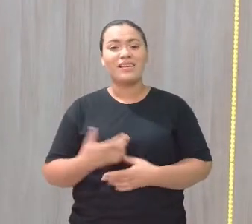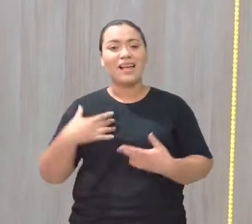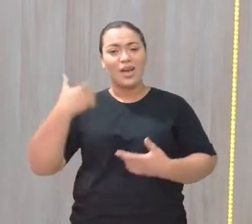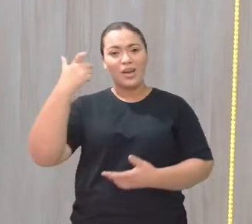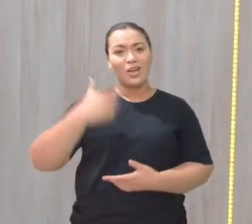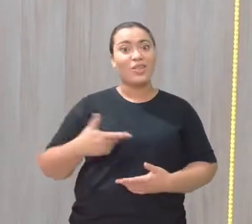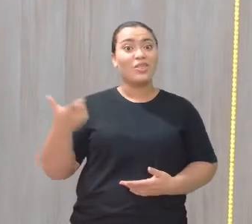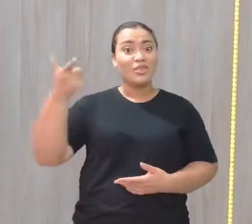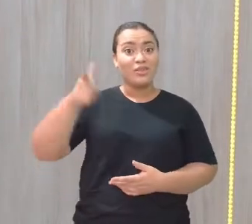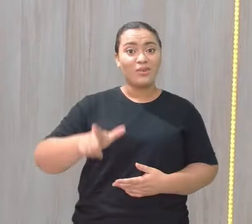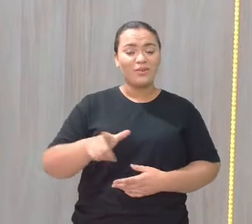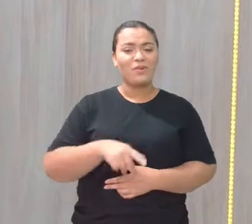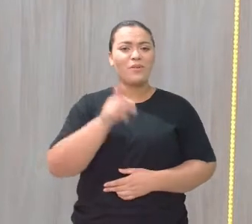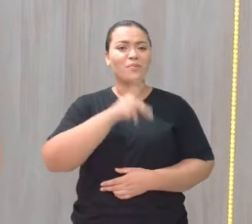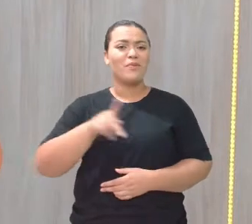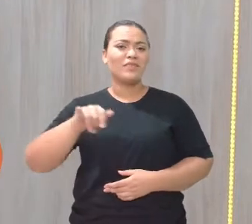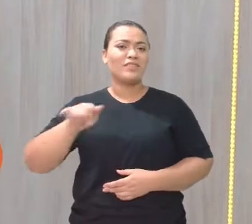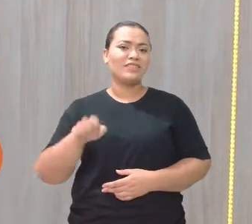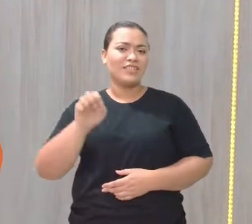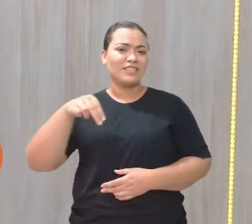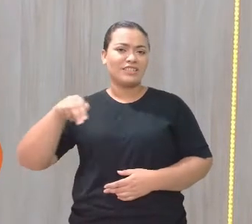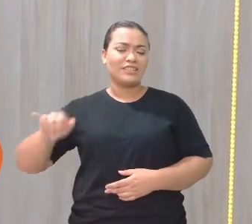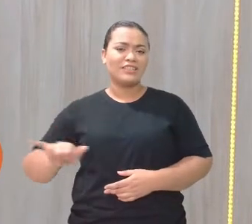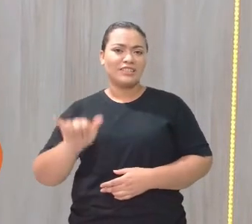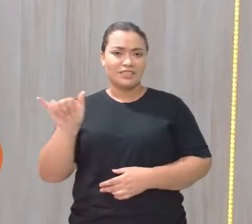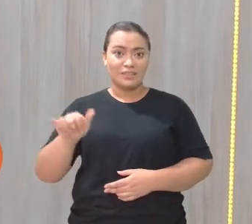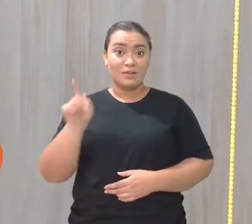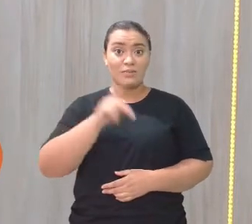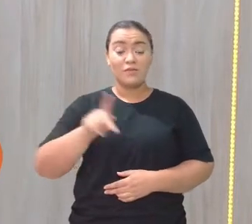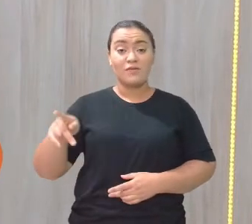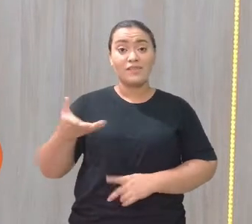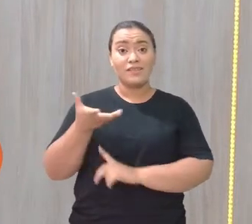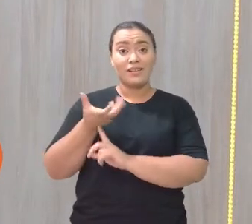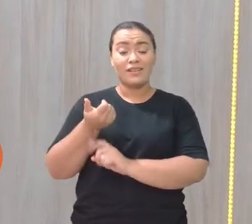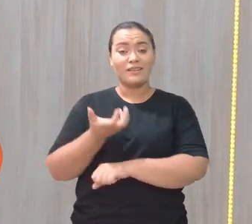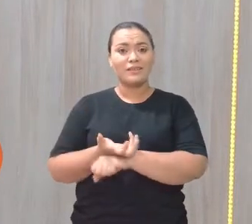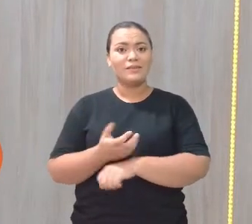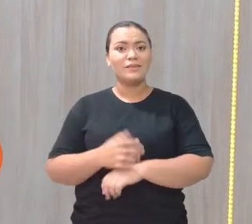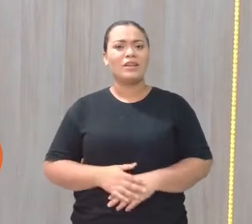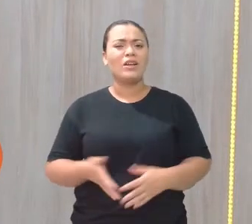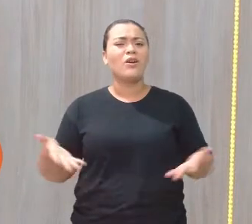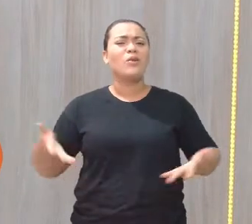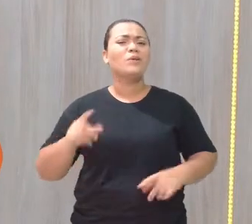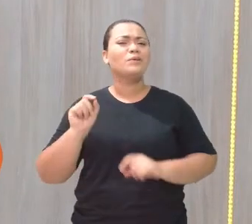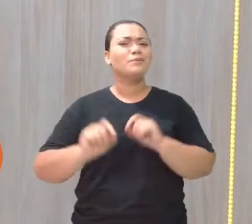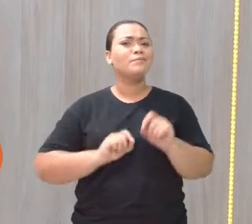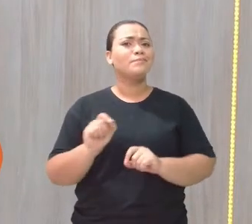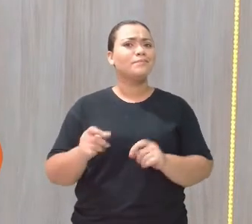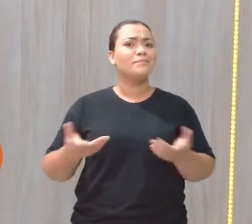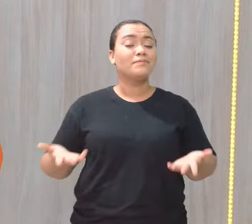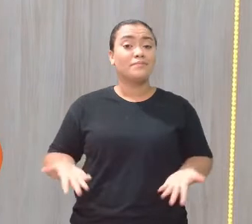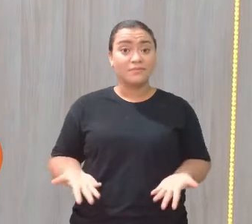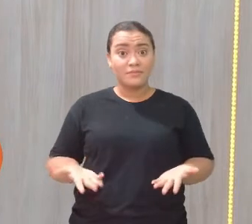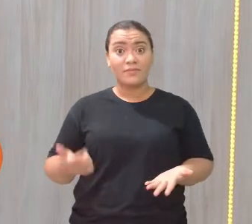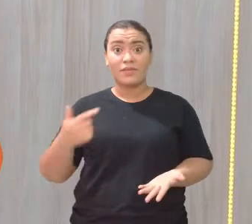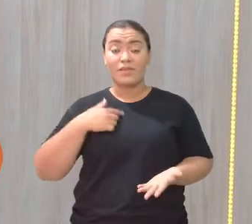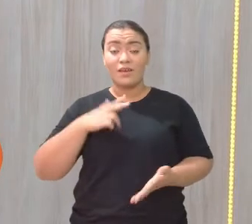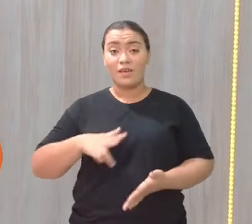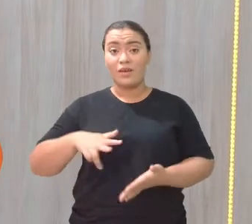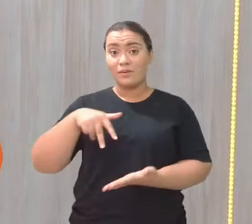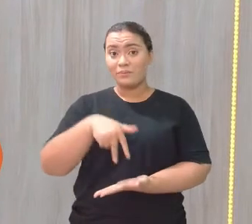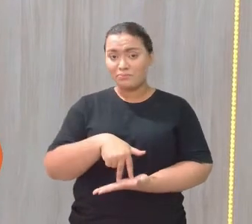aqui de novo, professora Jeane, professora de arte, e hoje, excepcionalmente, eu estou